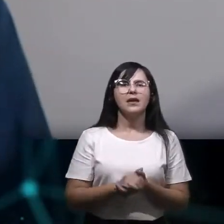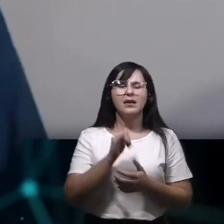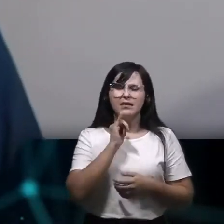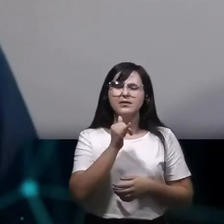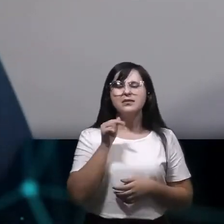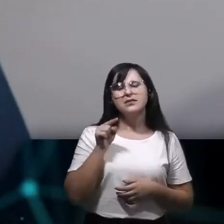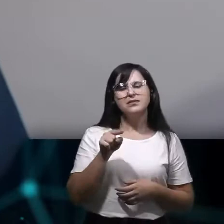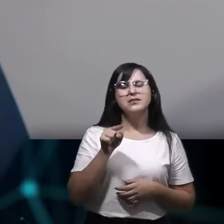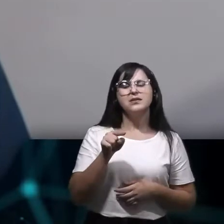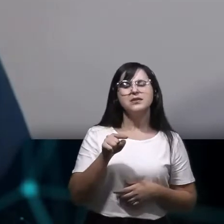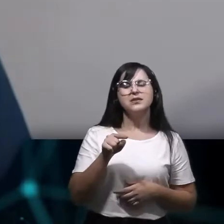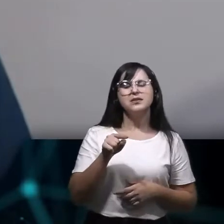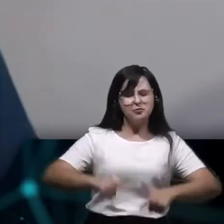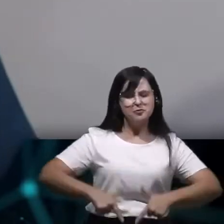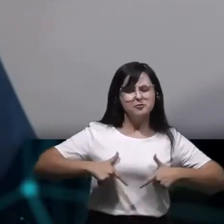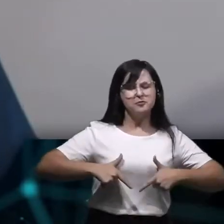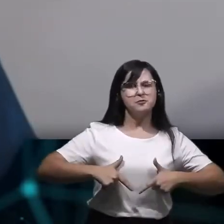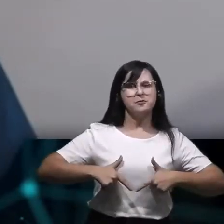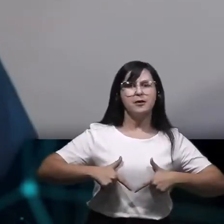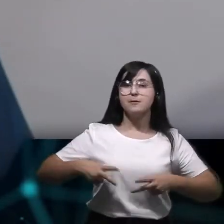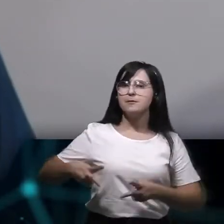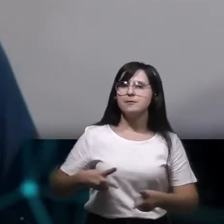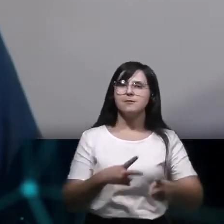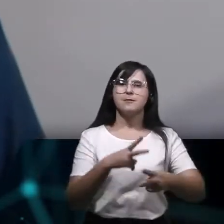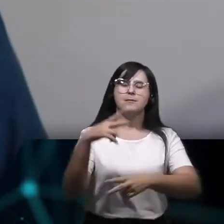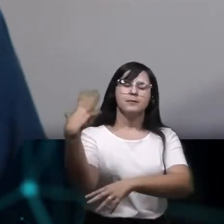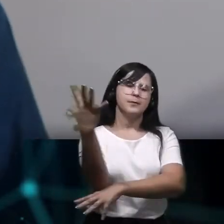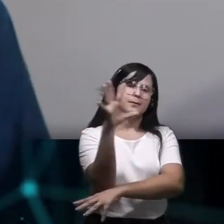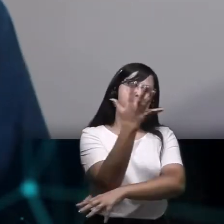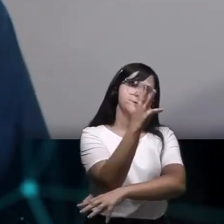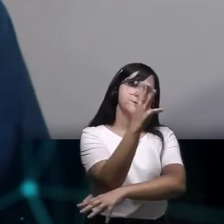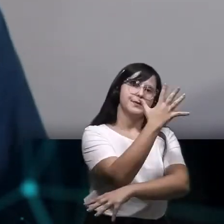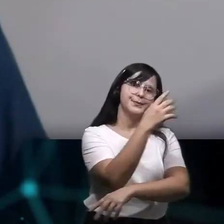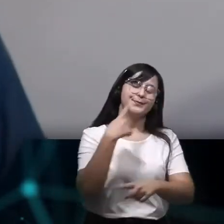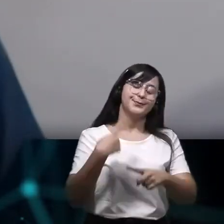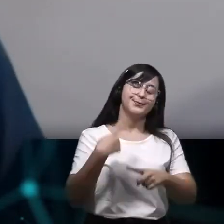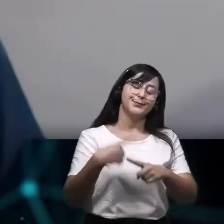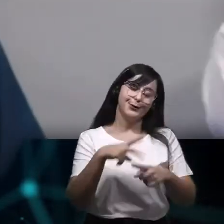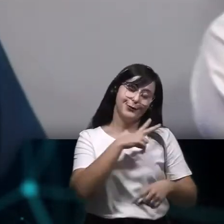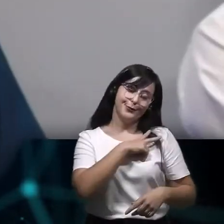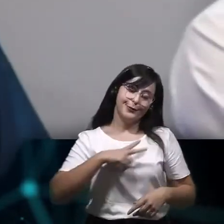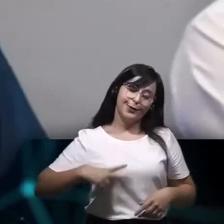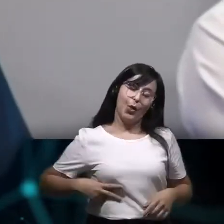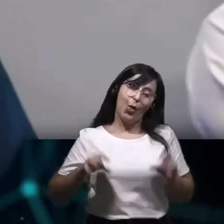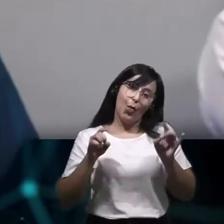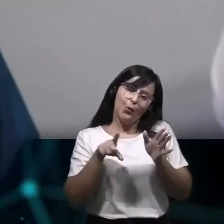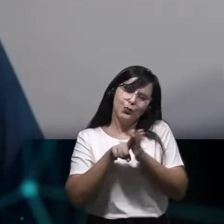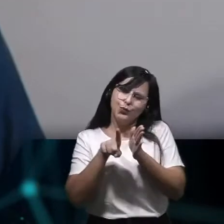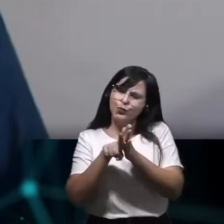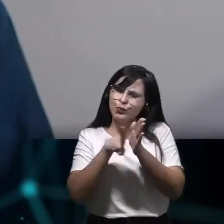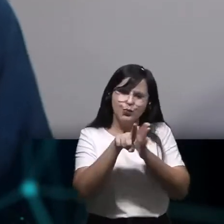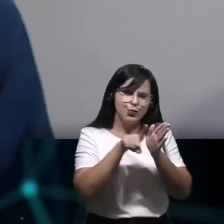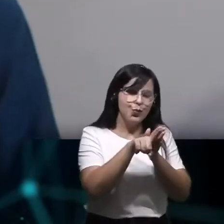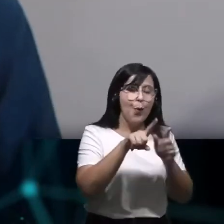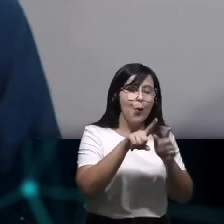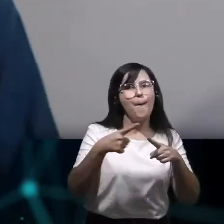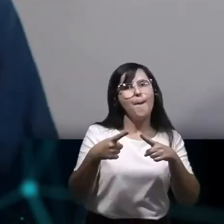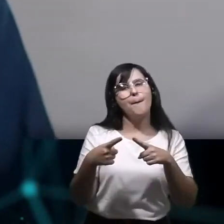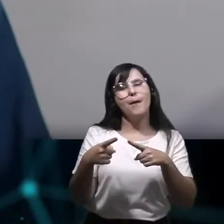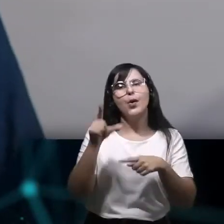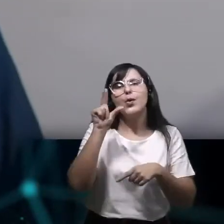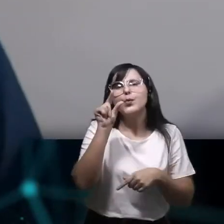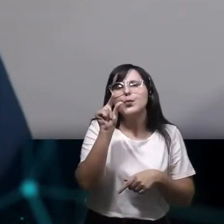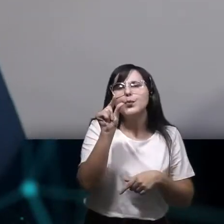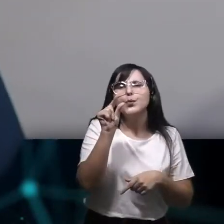lutei a respeito do meio ambiente, nunca tive bom resultado, até porque um vereador é fiscalizador, mas o pouco tempo que eu estive como prefeito,